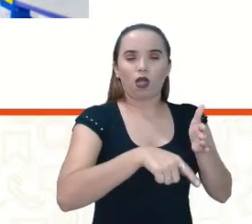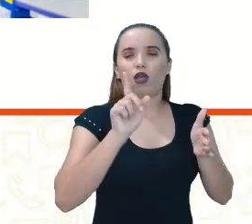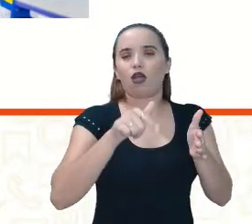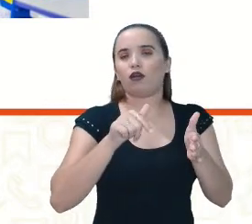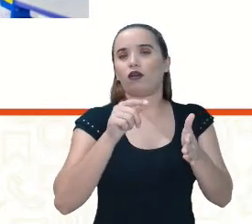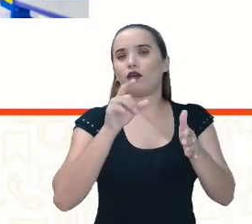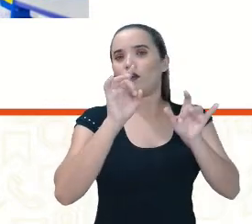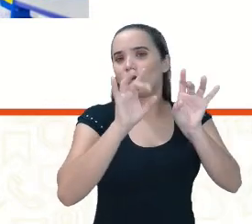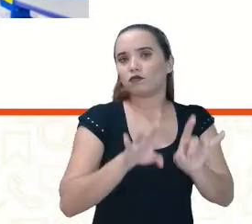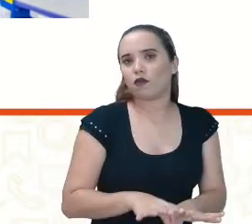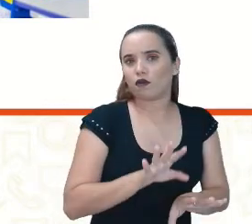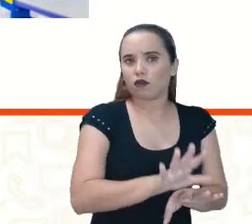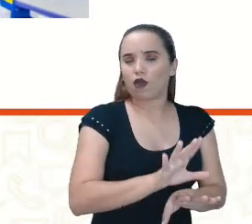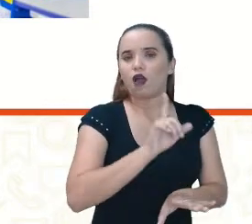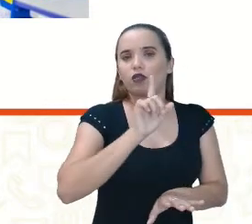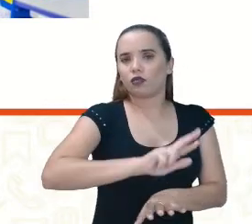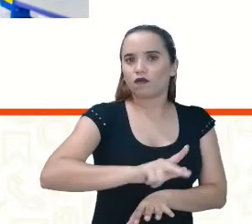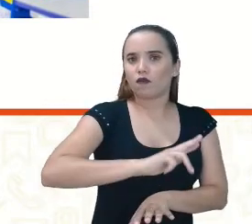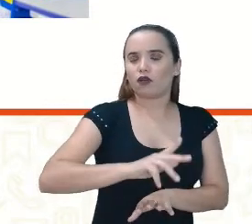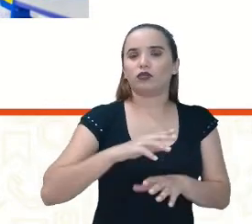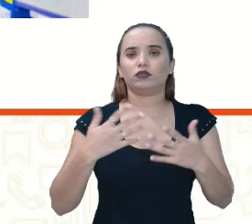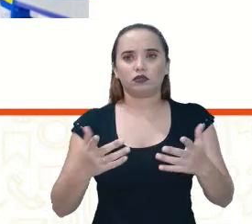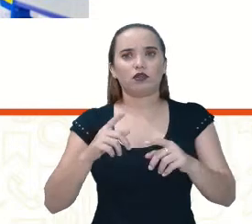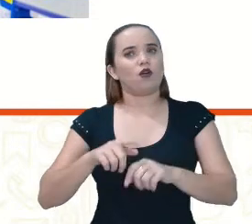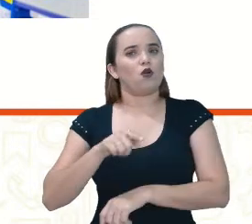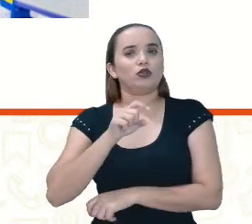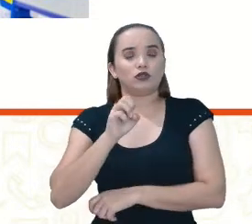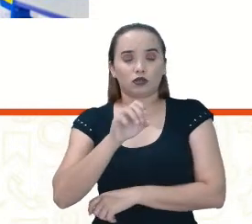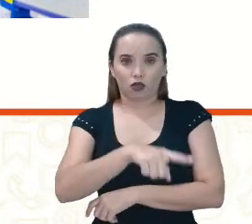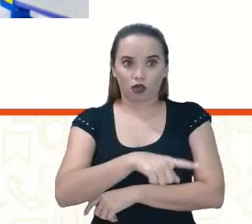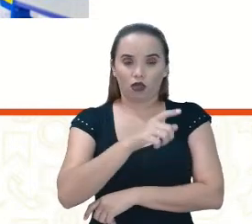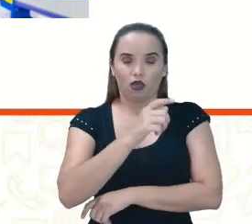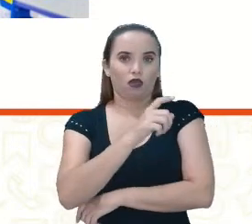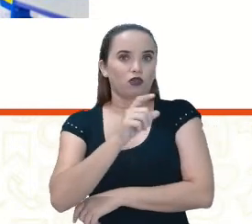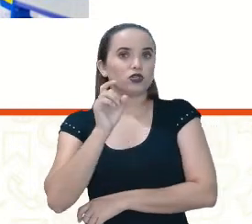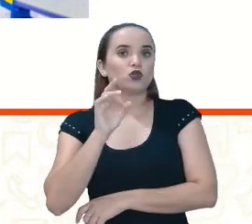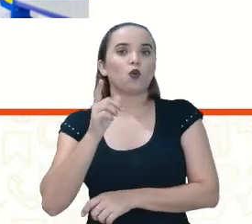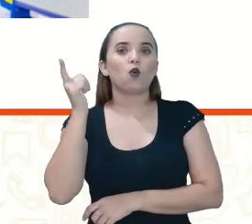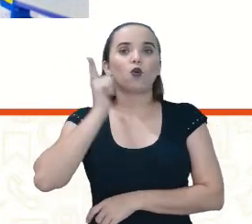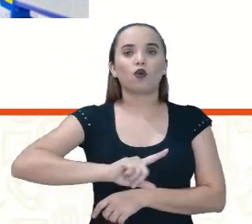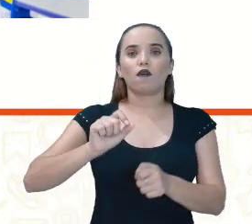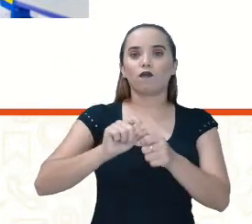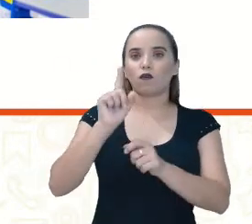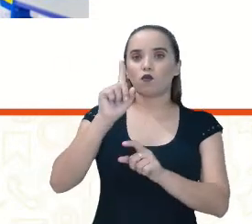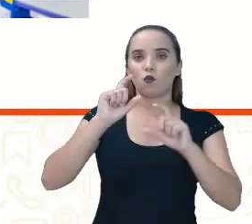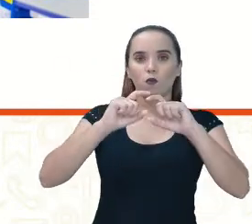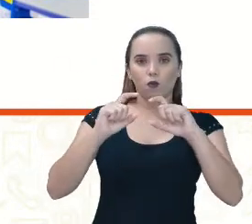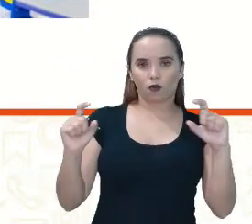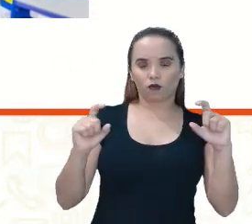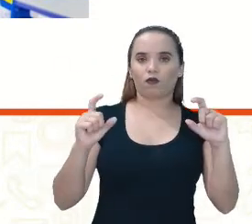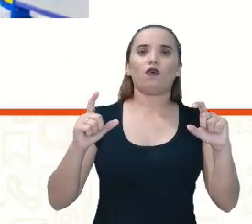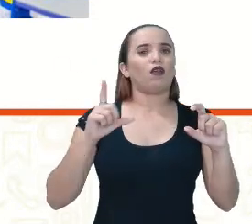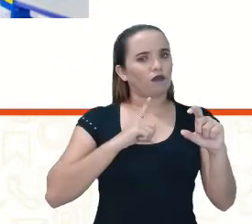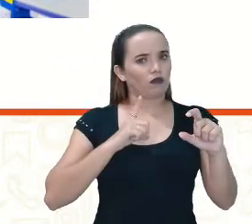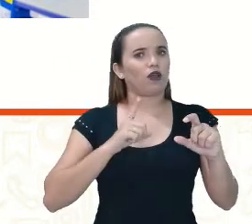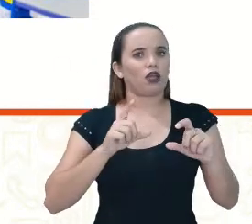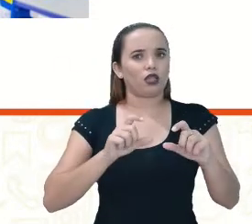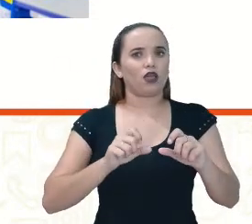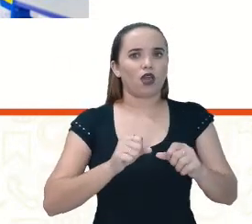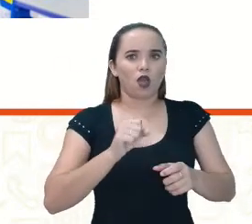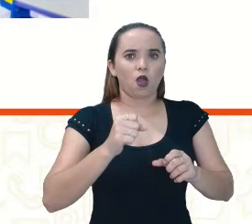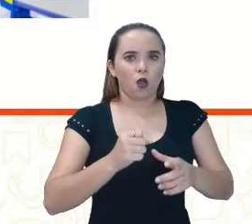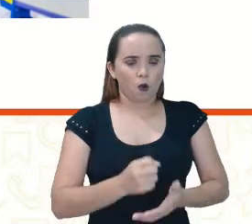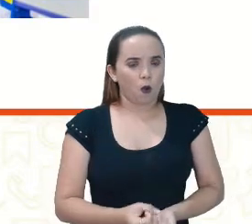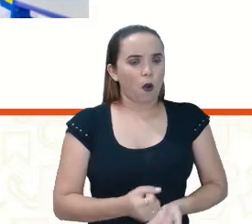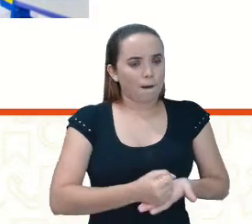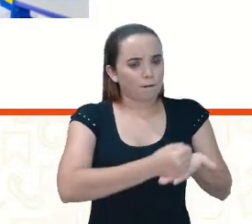frase, ele vai fazer uma frase e vai ter aquele reforço positivo vai ter aquele reforço positivo porque é necessário